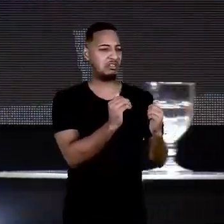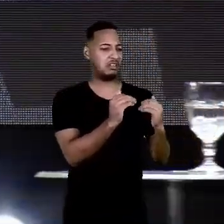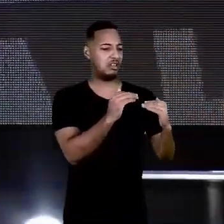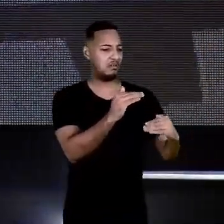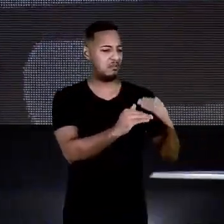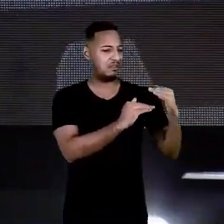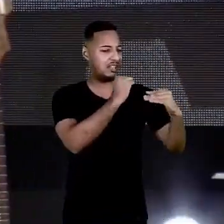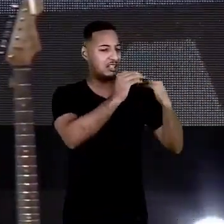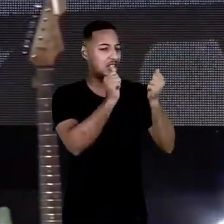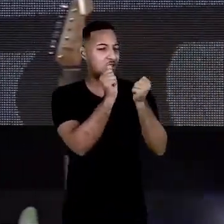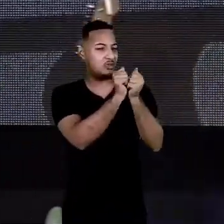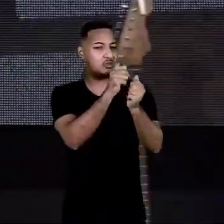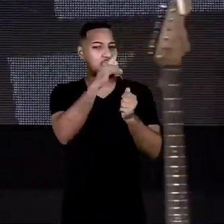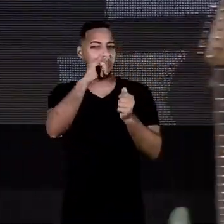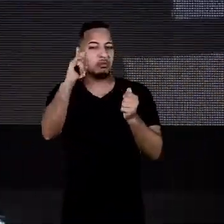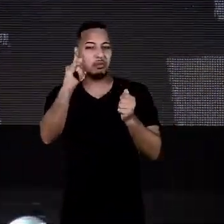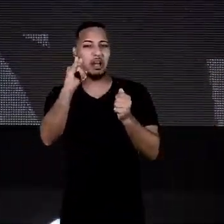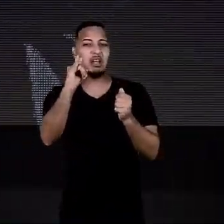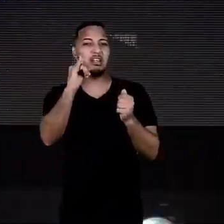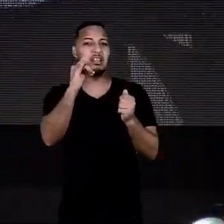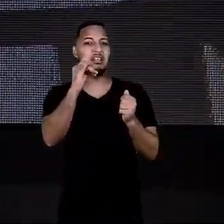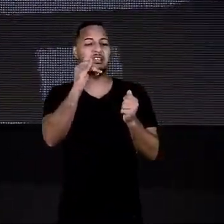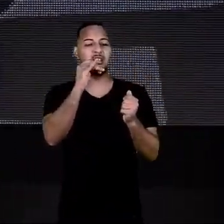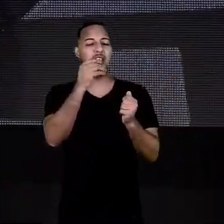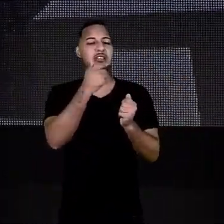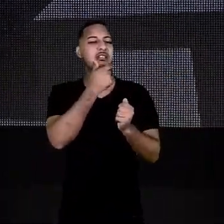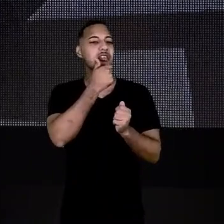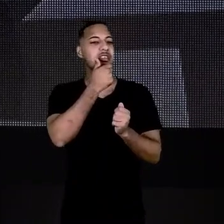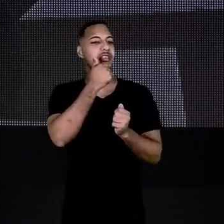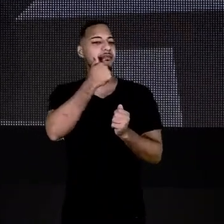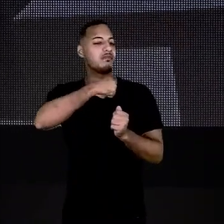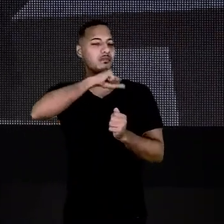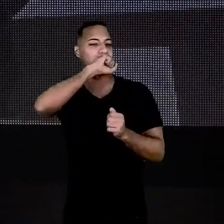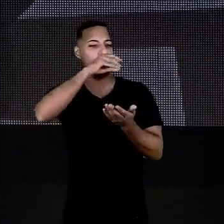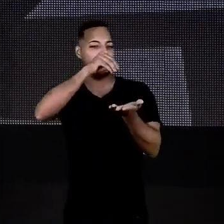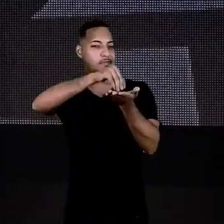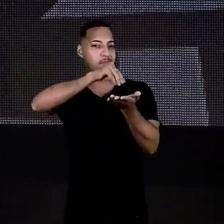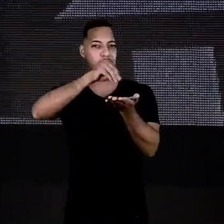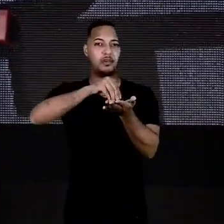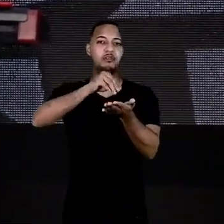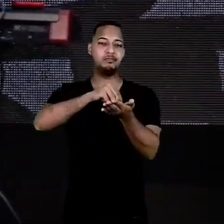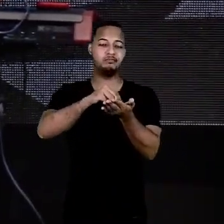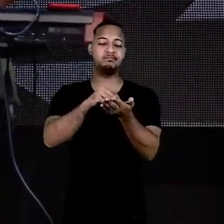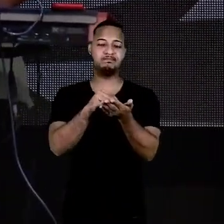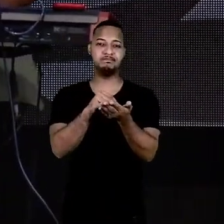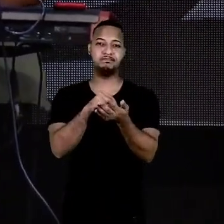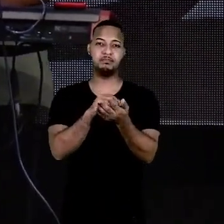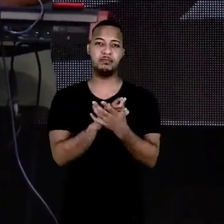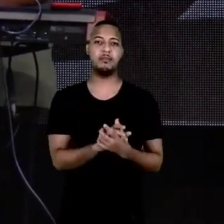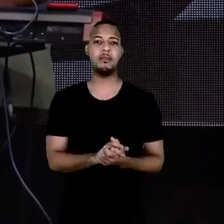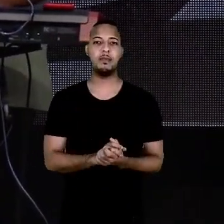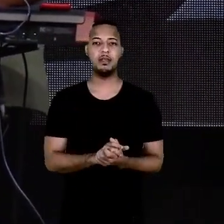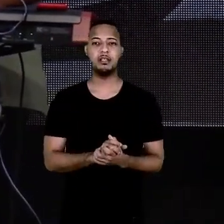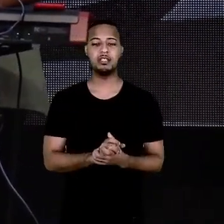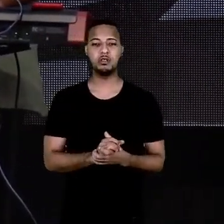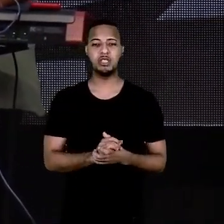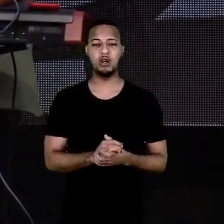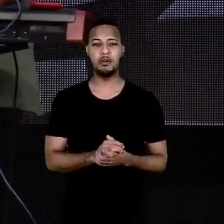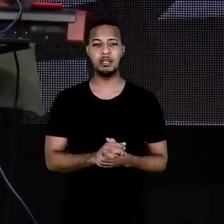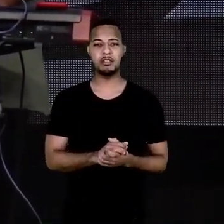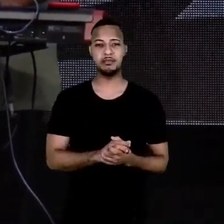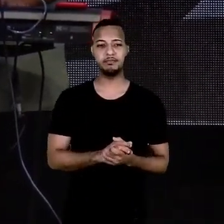Pai. Consequentemente, você não consegue enxergar Deus como Pai se você não foi curado nessa área. Mas entenda